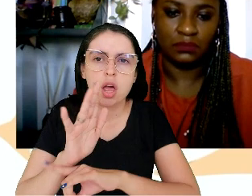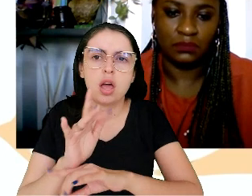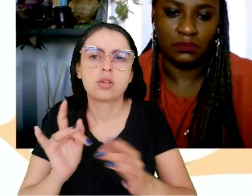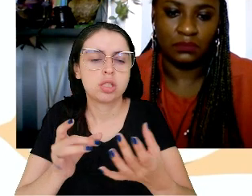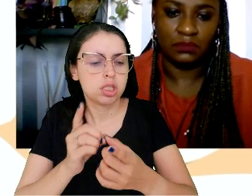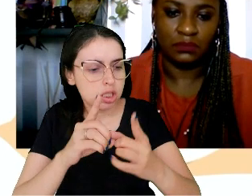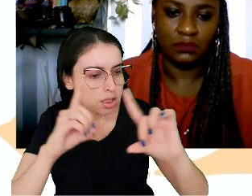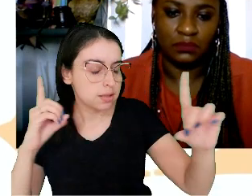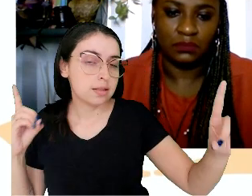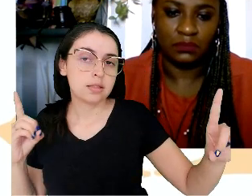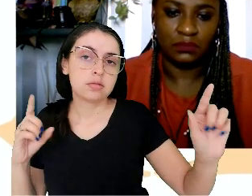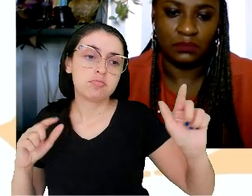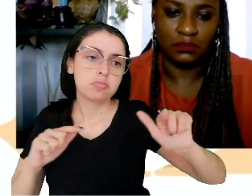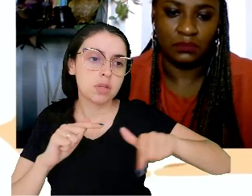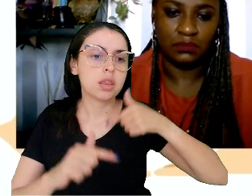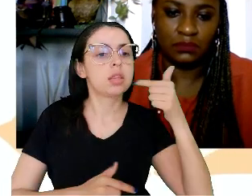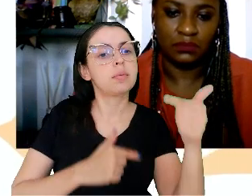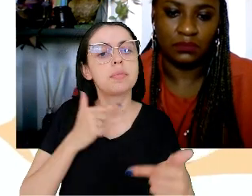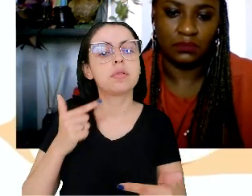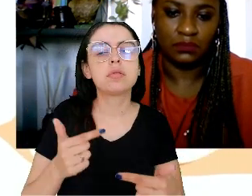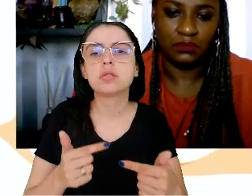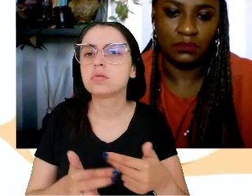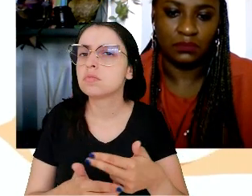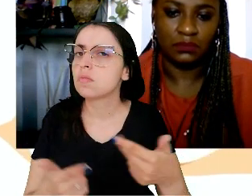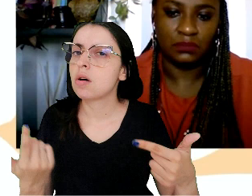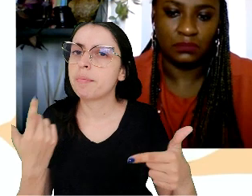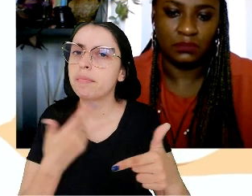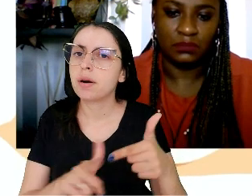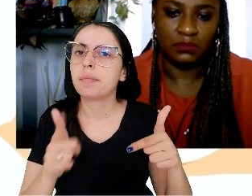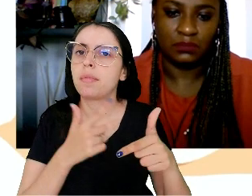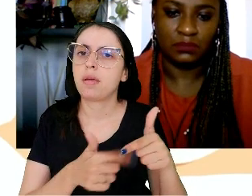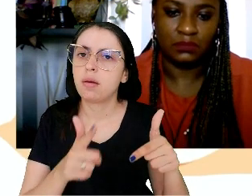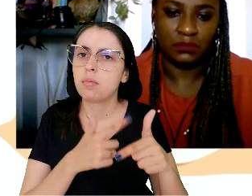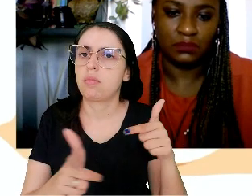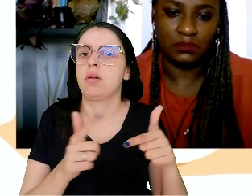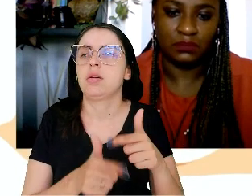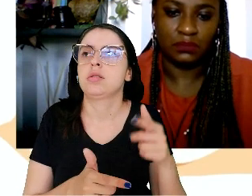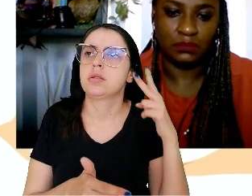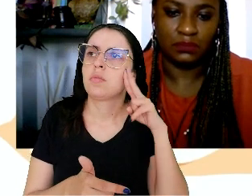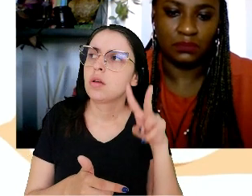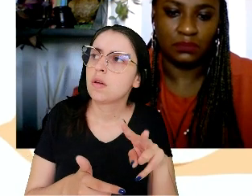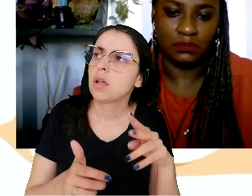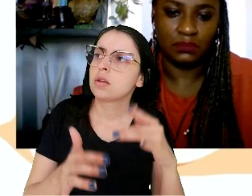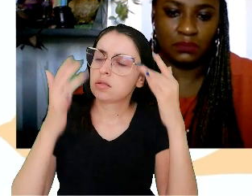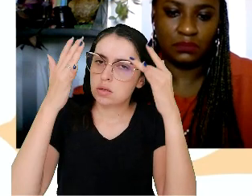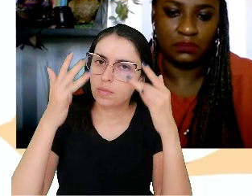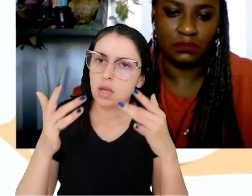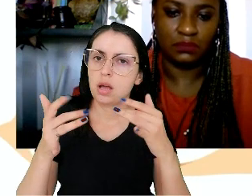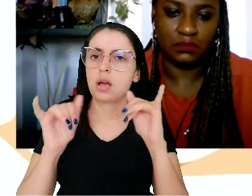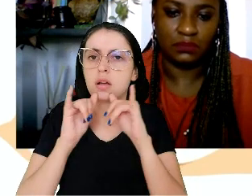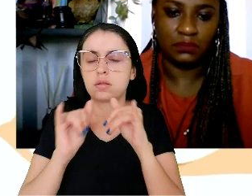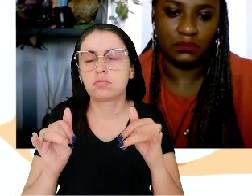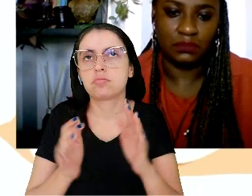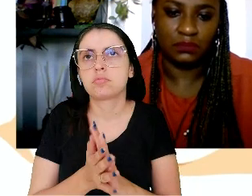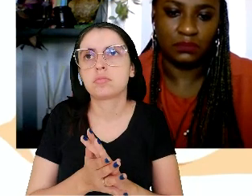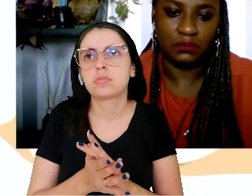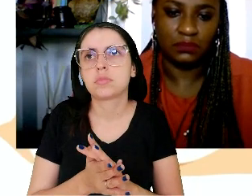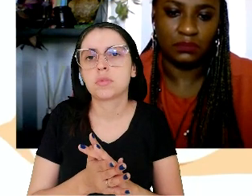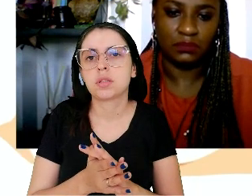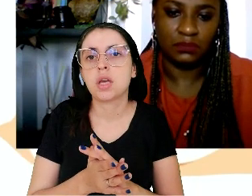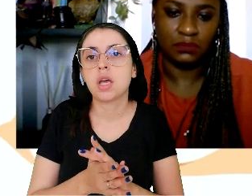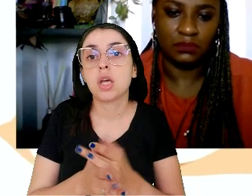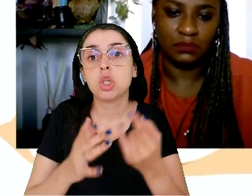sanitários, mas logo em seguida surgem outros aspectos a serem abordados que a gente costuma dizer que são os